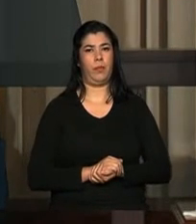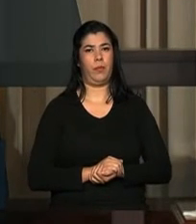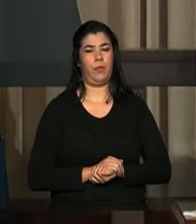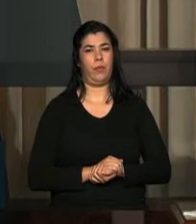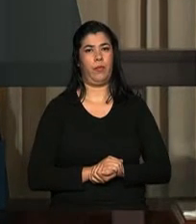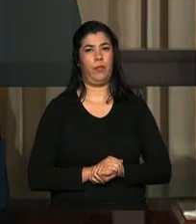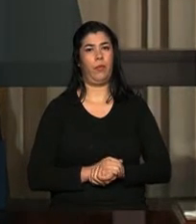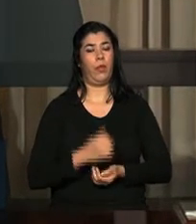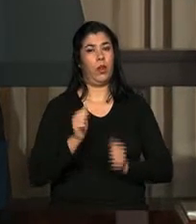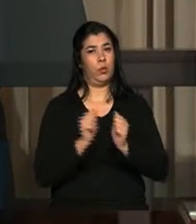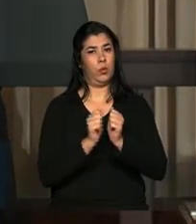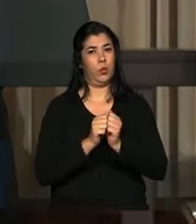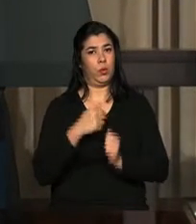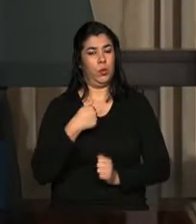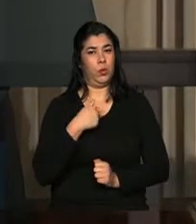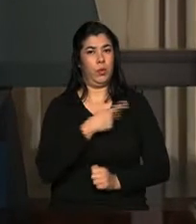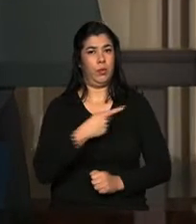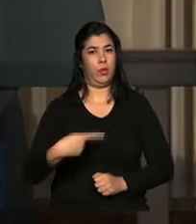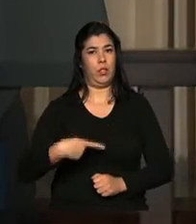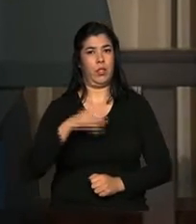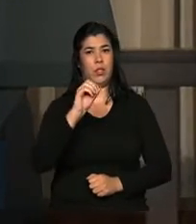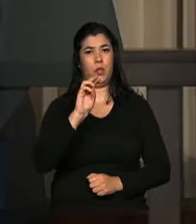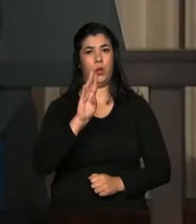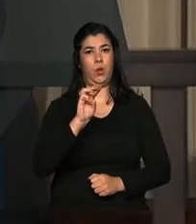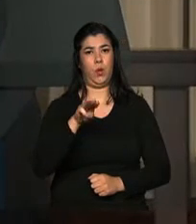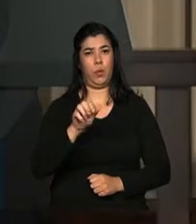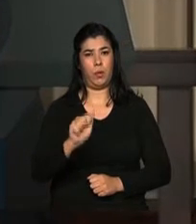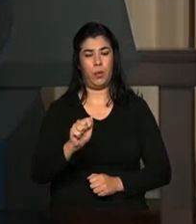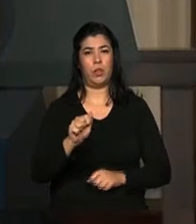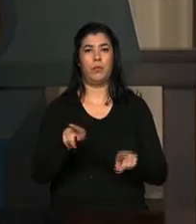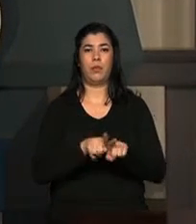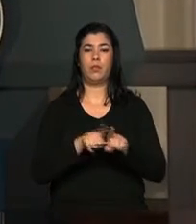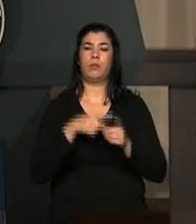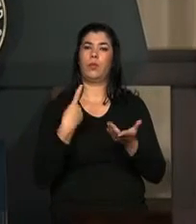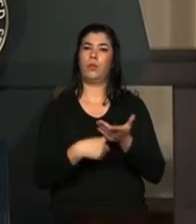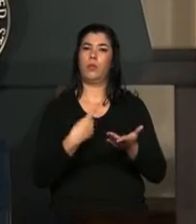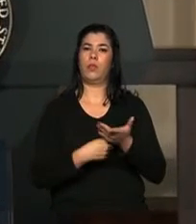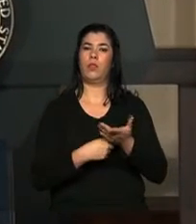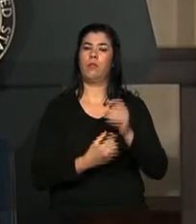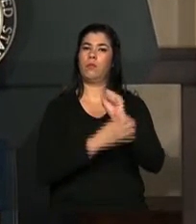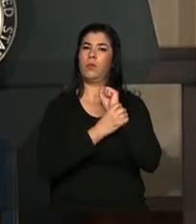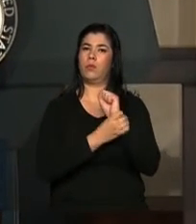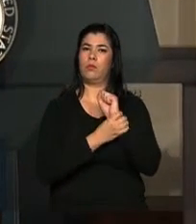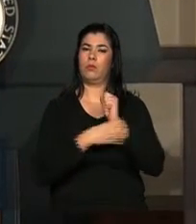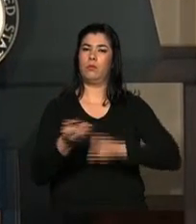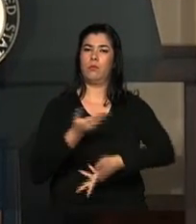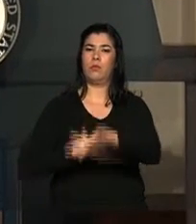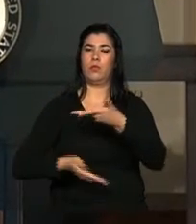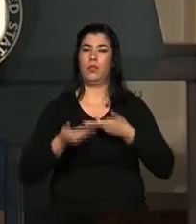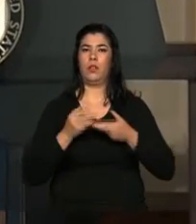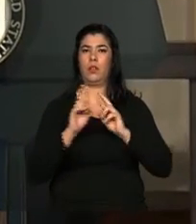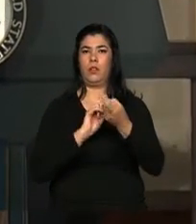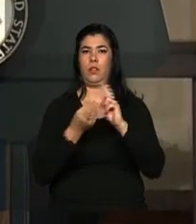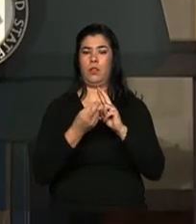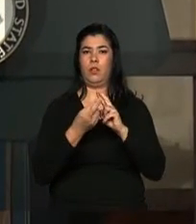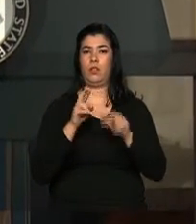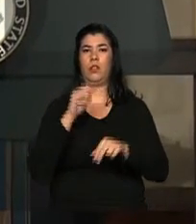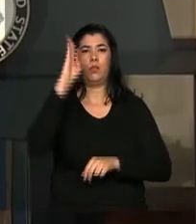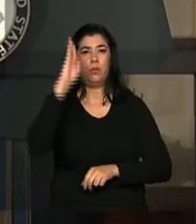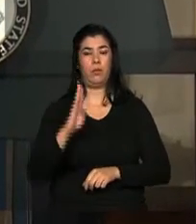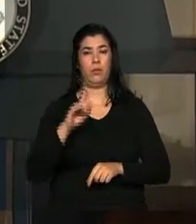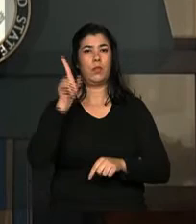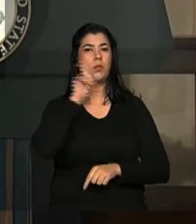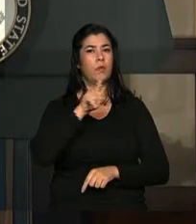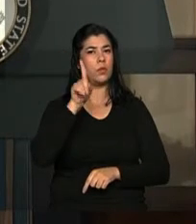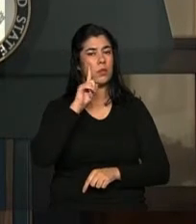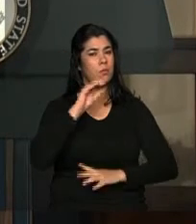o presidente e eu estamos comprometidos a assegurar que a relação Brasil-Estados Unidos chegue ao seu